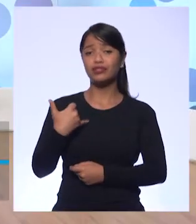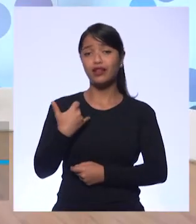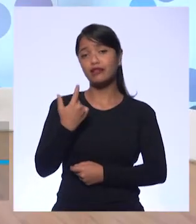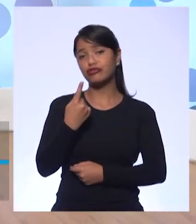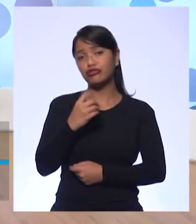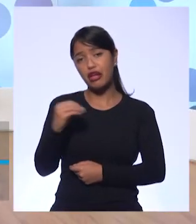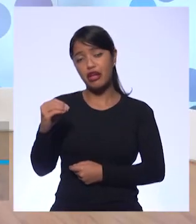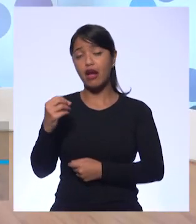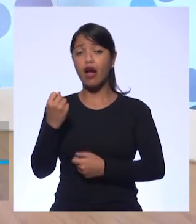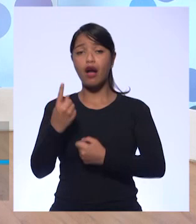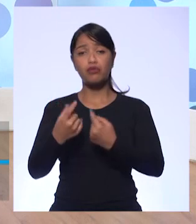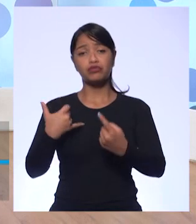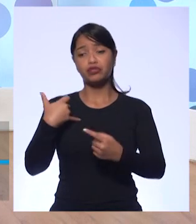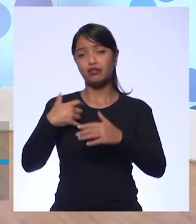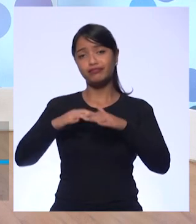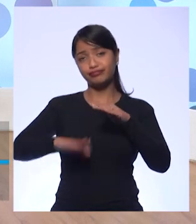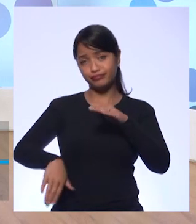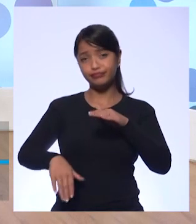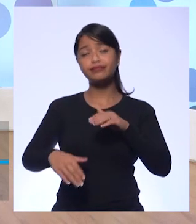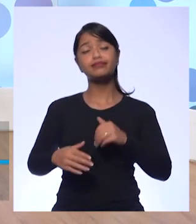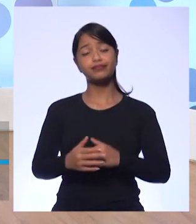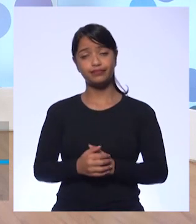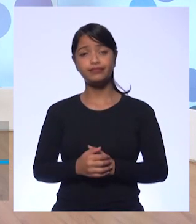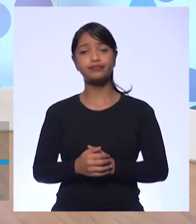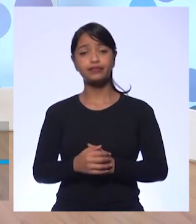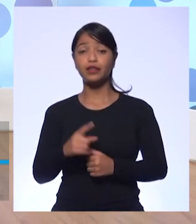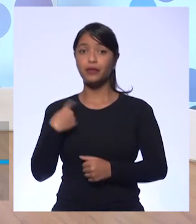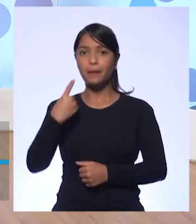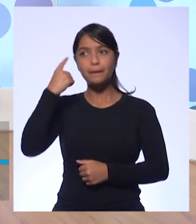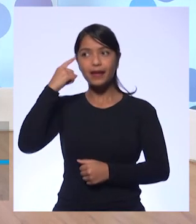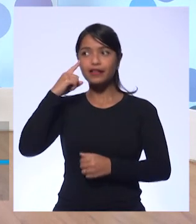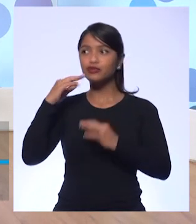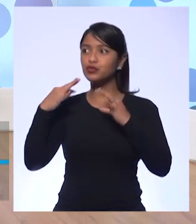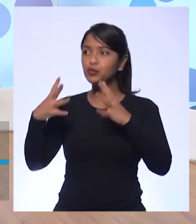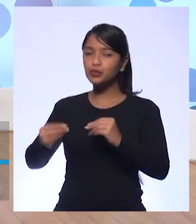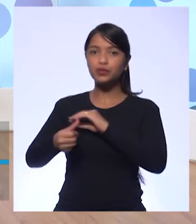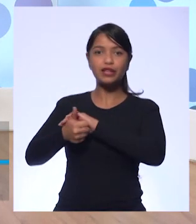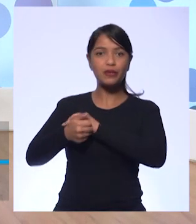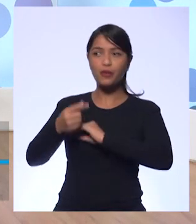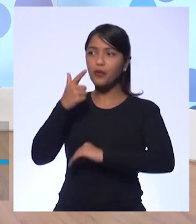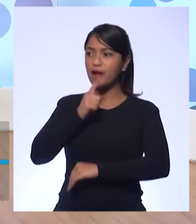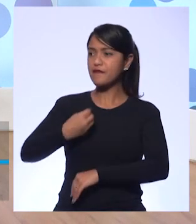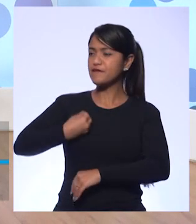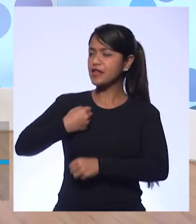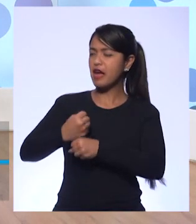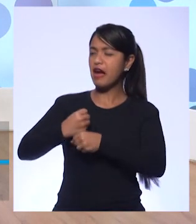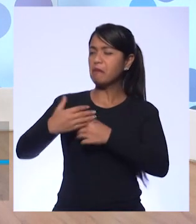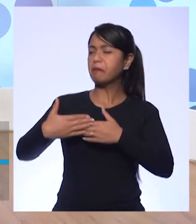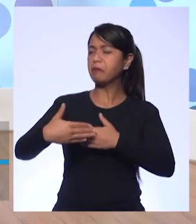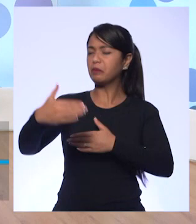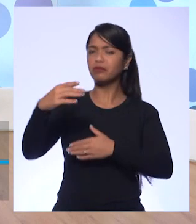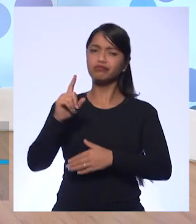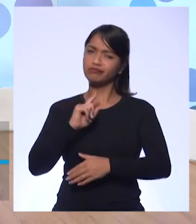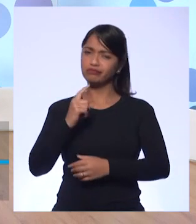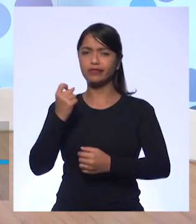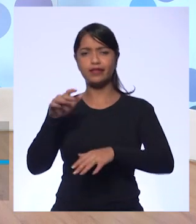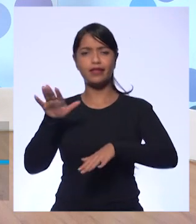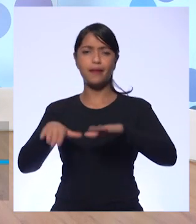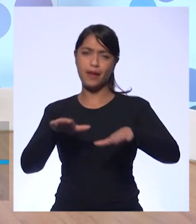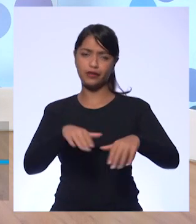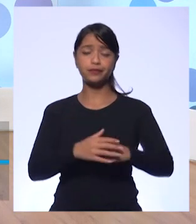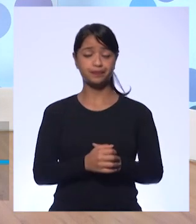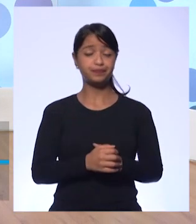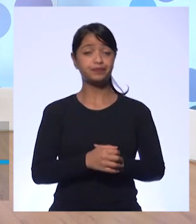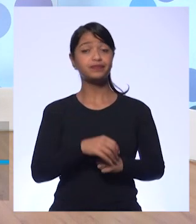assim, passar gerações dentro da nossa família, não é? Mas às E vezes não. não. Agora achei engraçado o comentário da Maria Eduarda. As tartarugas terrestres, que são jabutis,